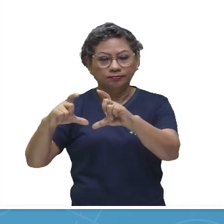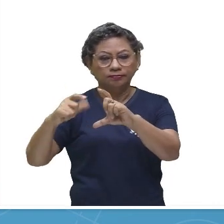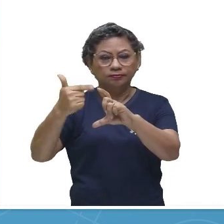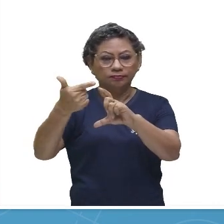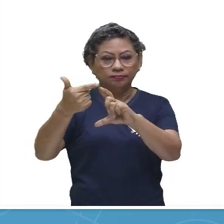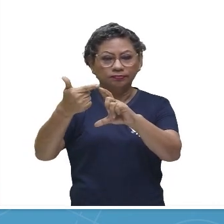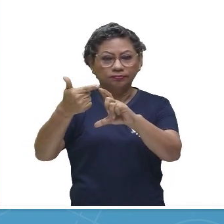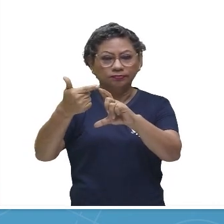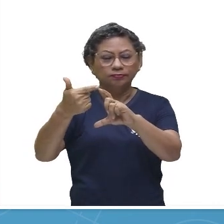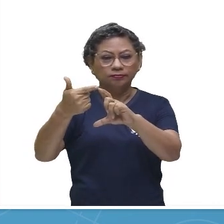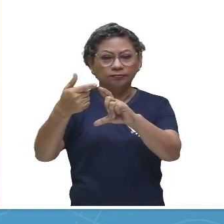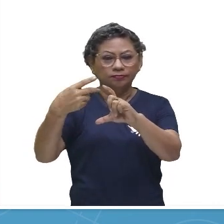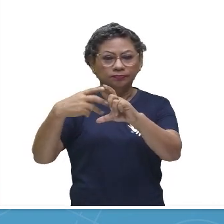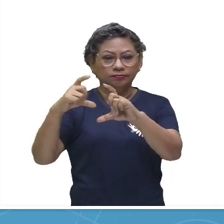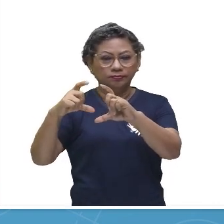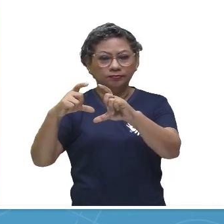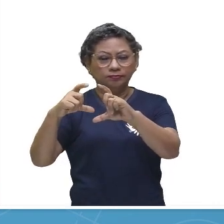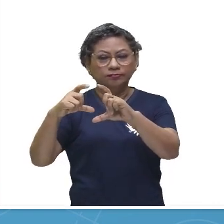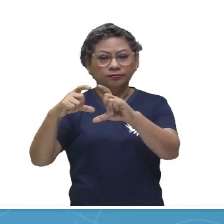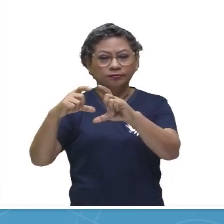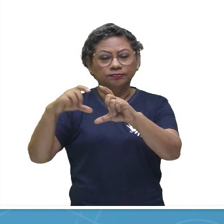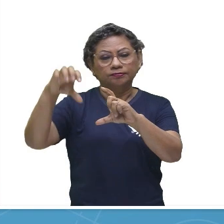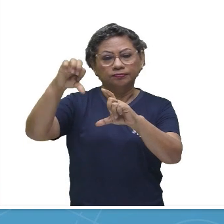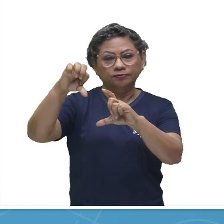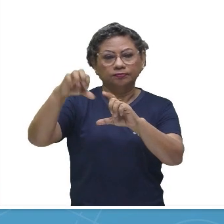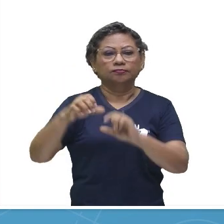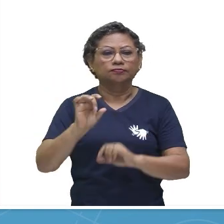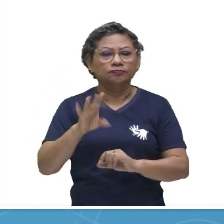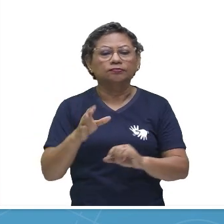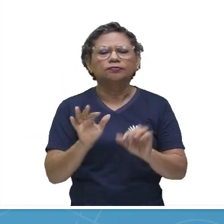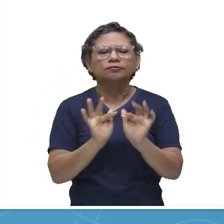apenas aplicando o quê? A nossa propriedade.